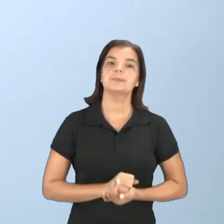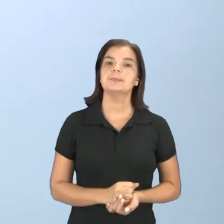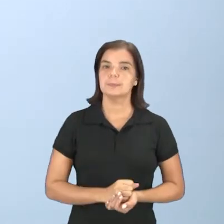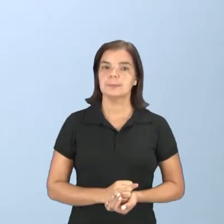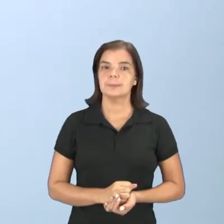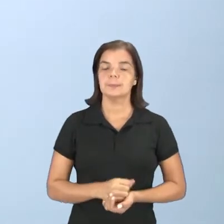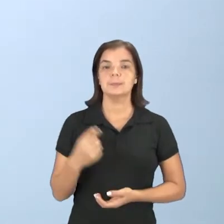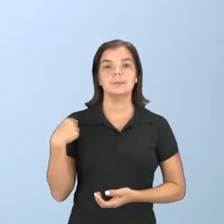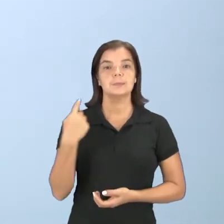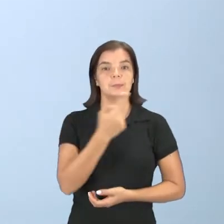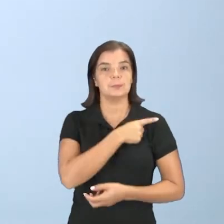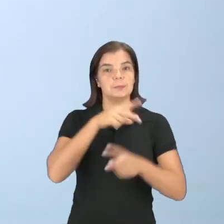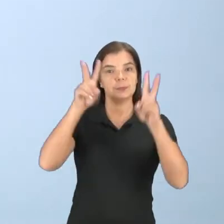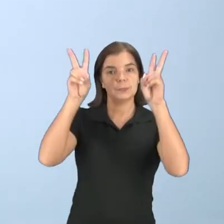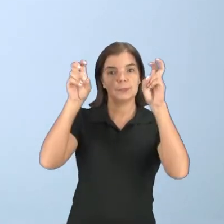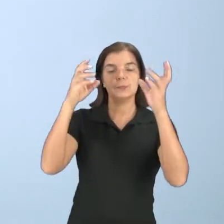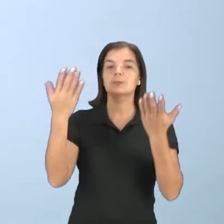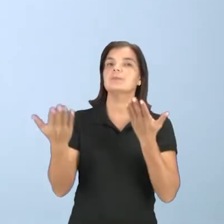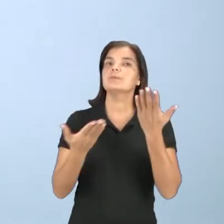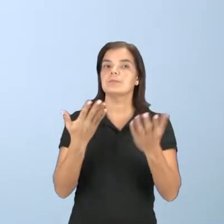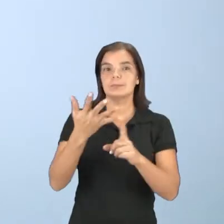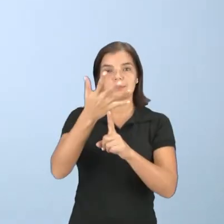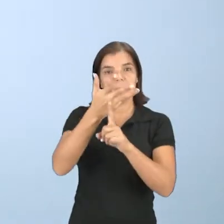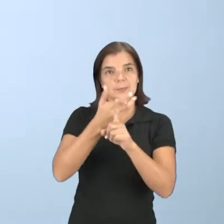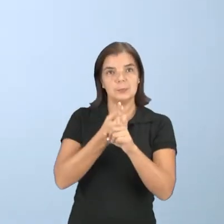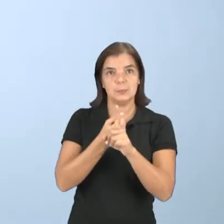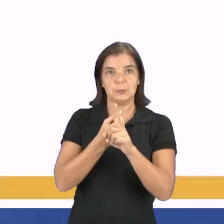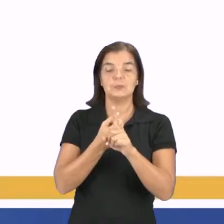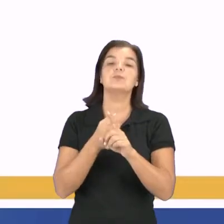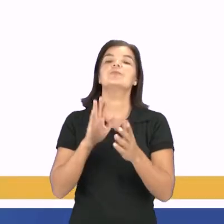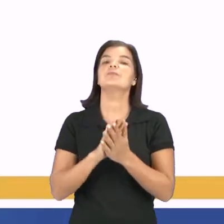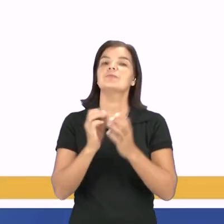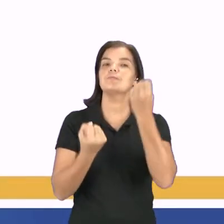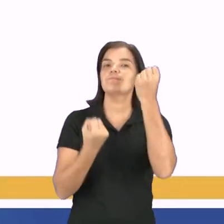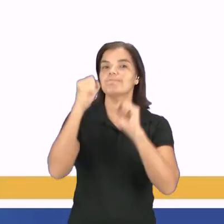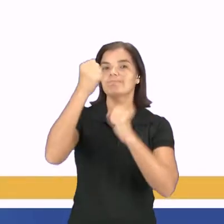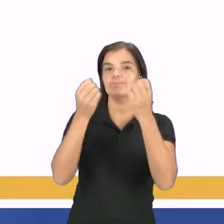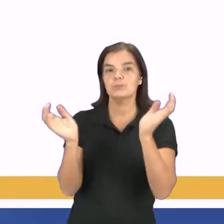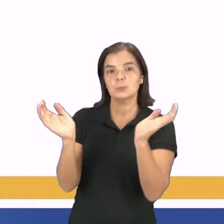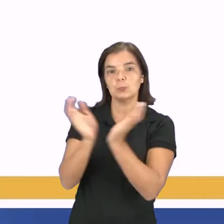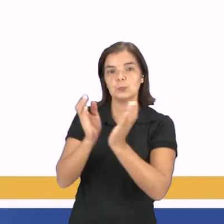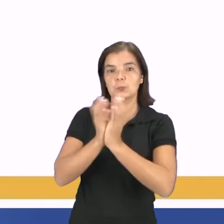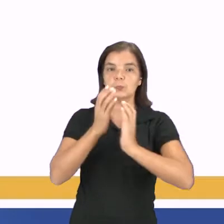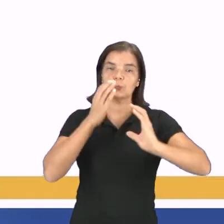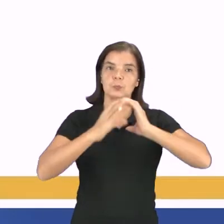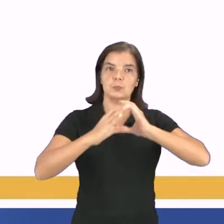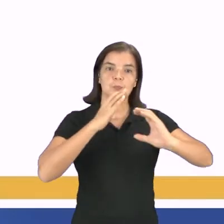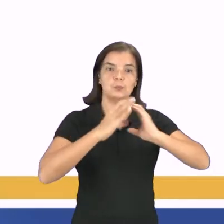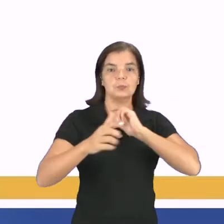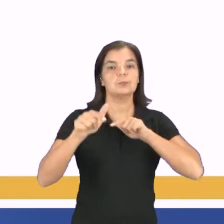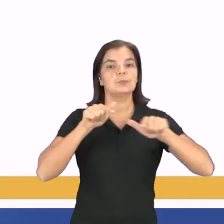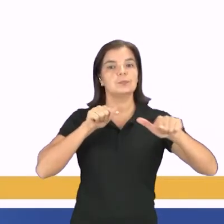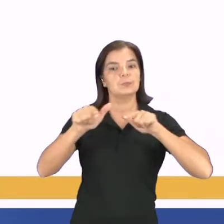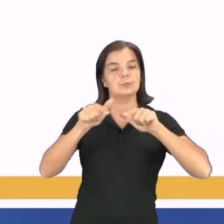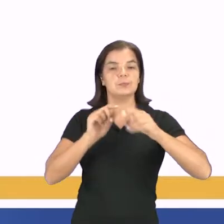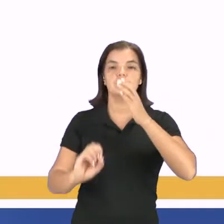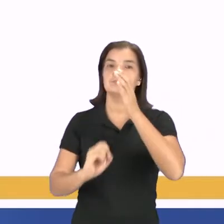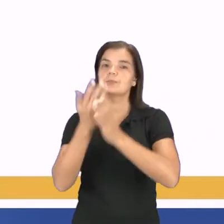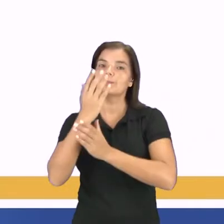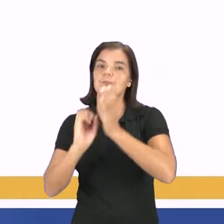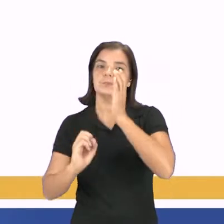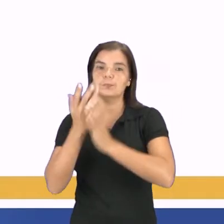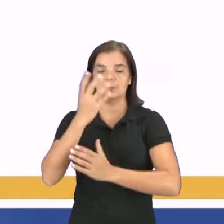médio. Nosso tema de hoje é arte, indústria fonográfica, mercado de trabalho e